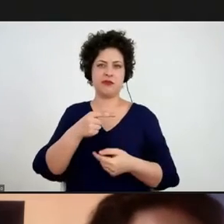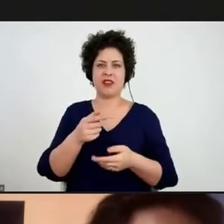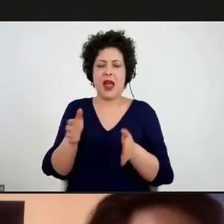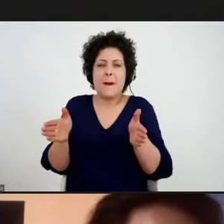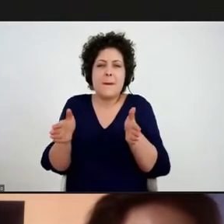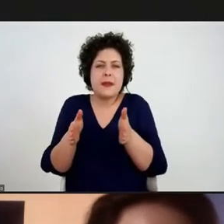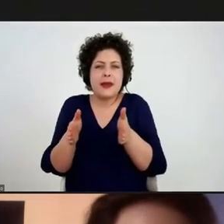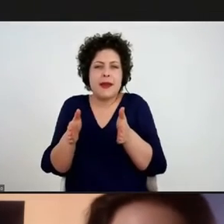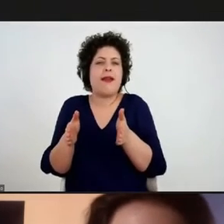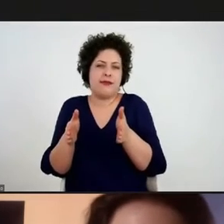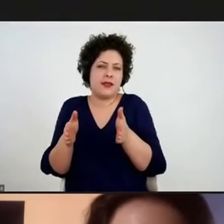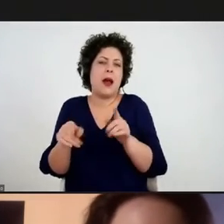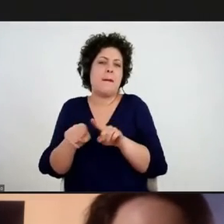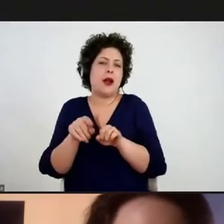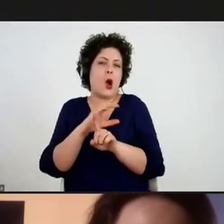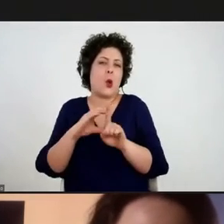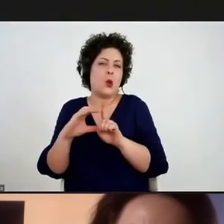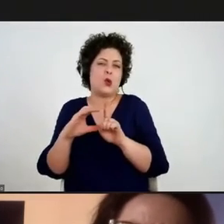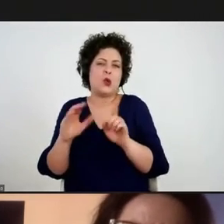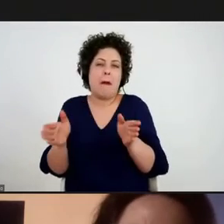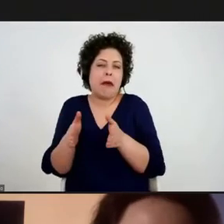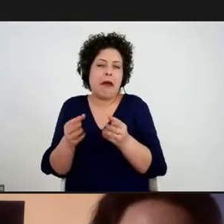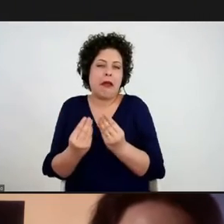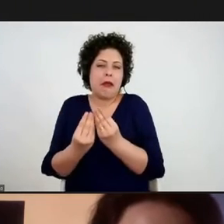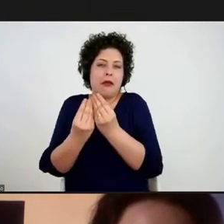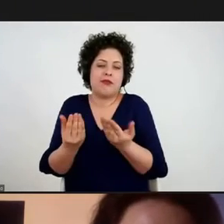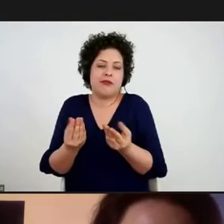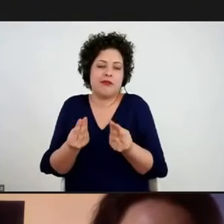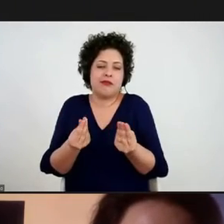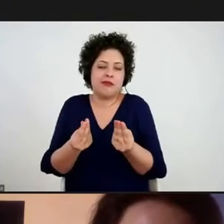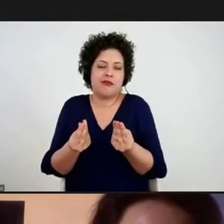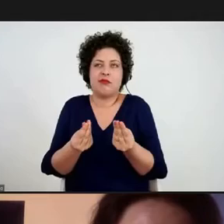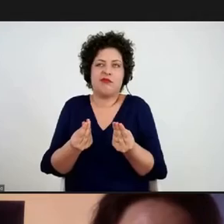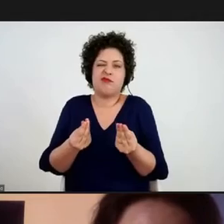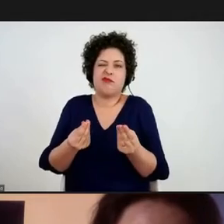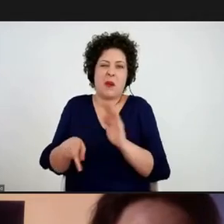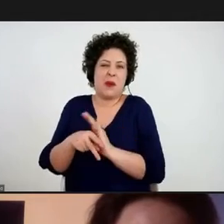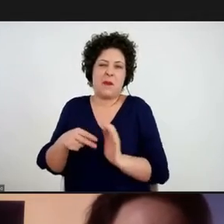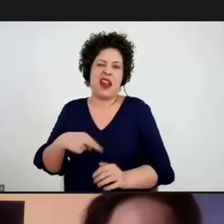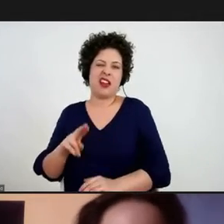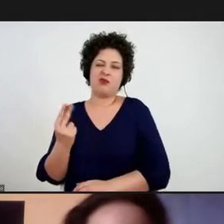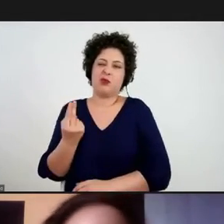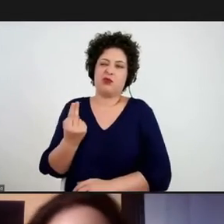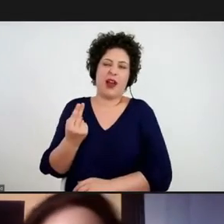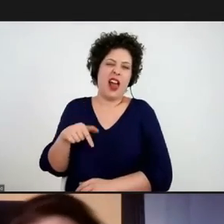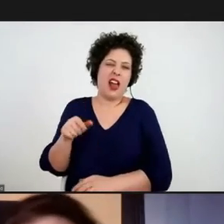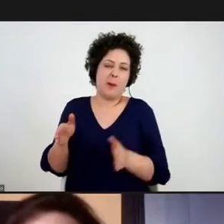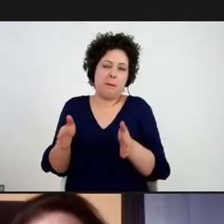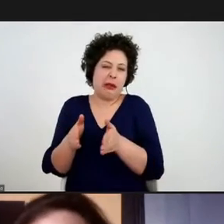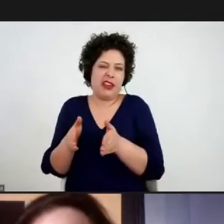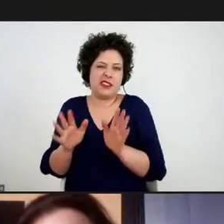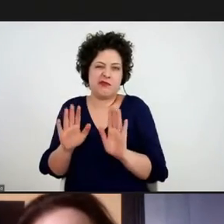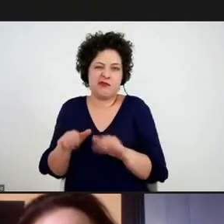para os cultos, né, Carmen? Ela é pequena para uma destinação religiosa, ela é pequena também para